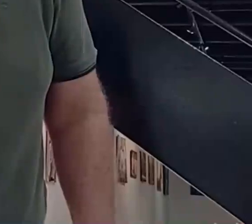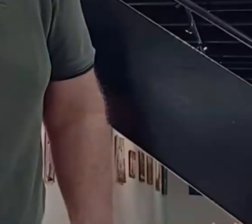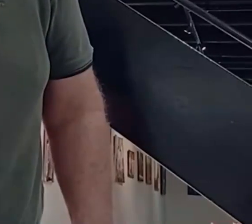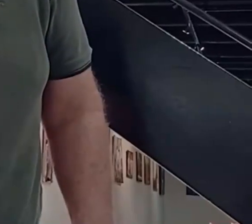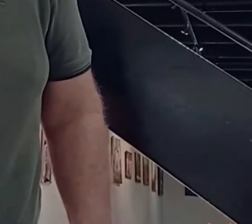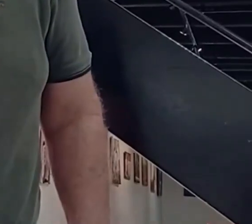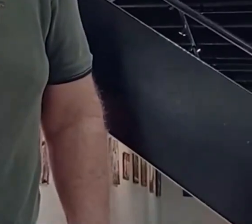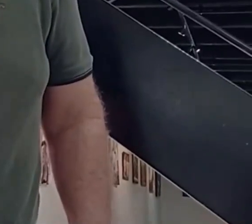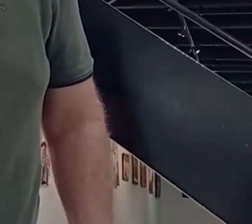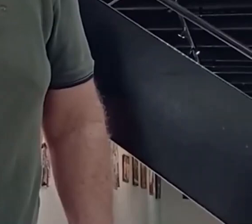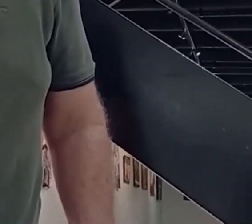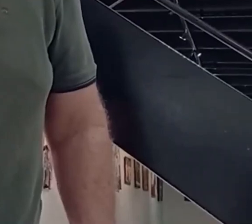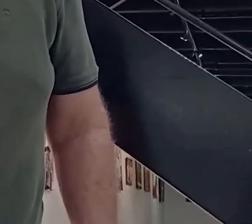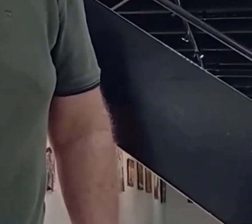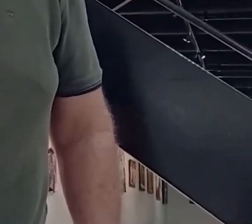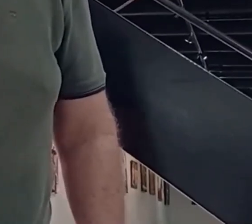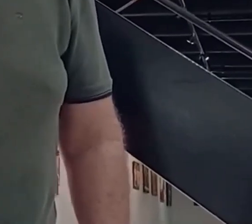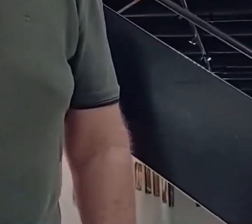a luz.